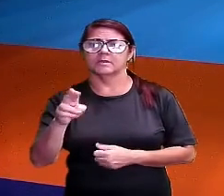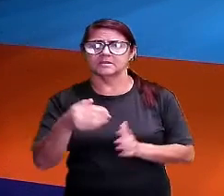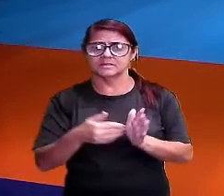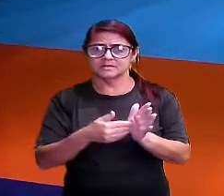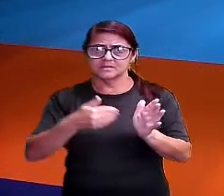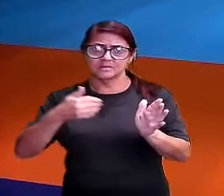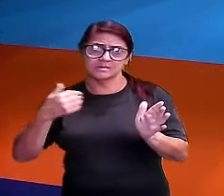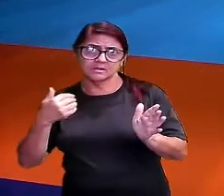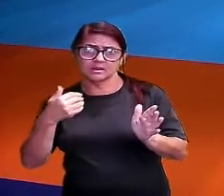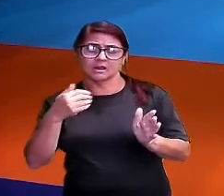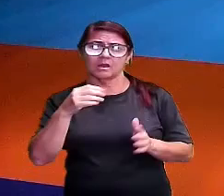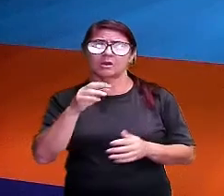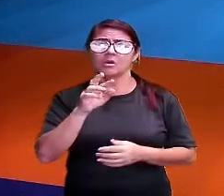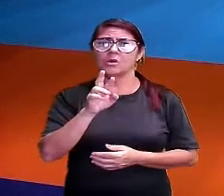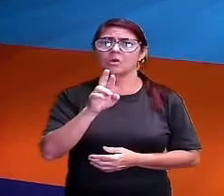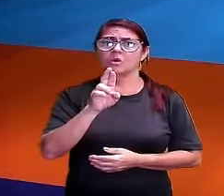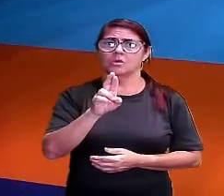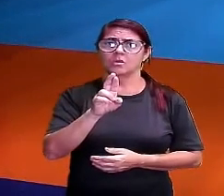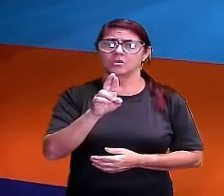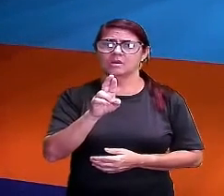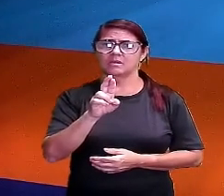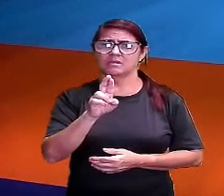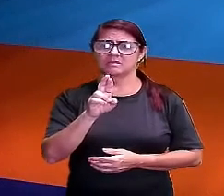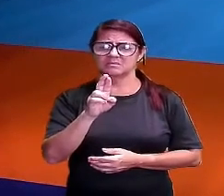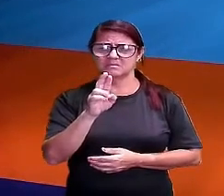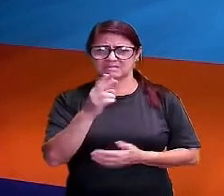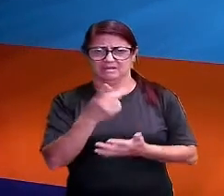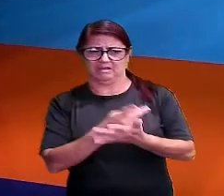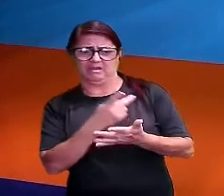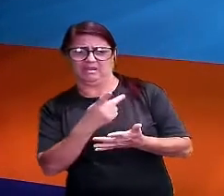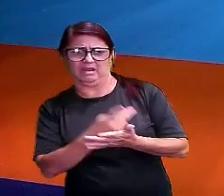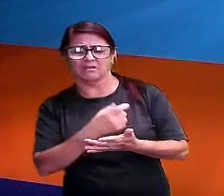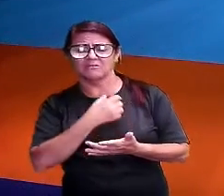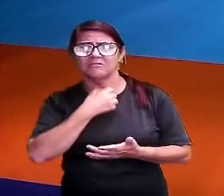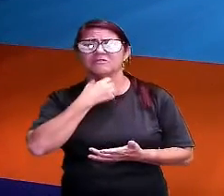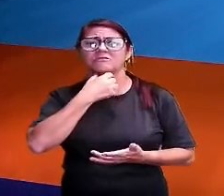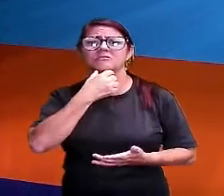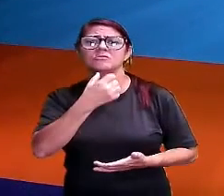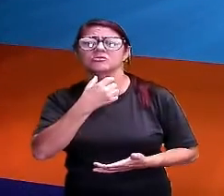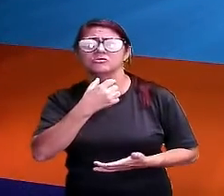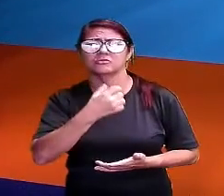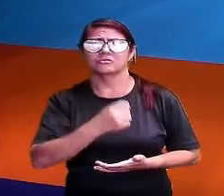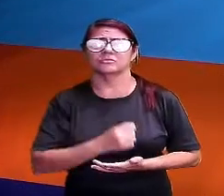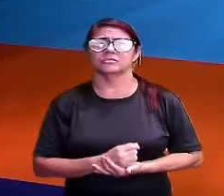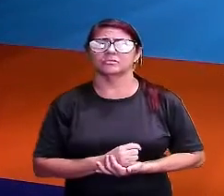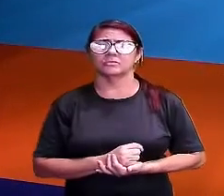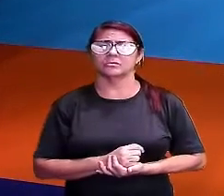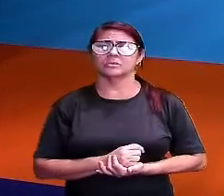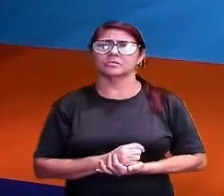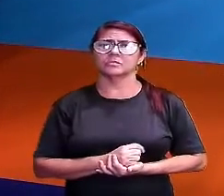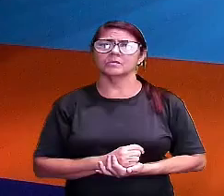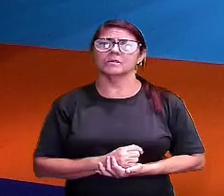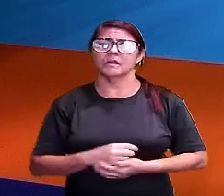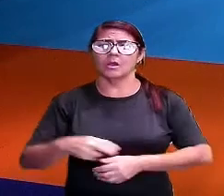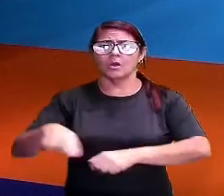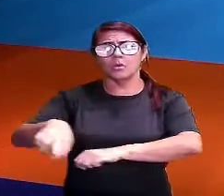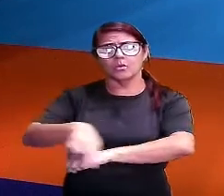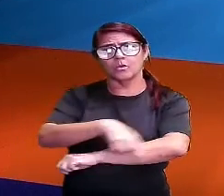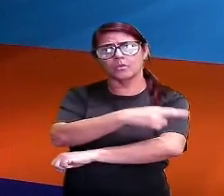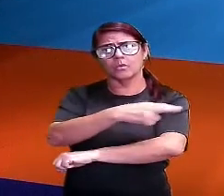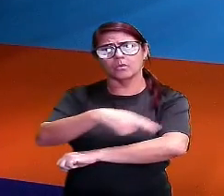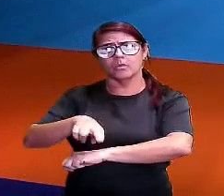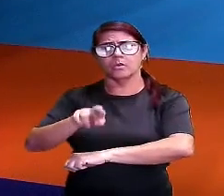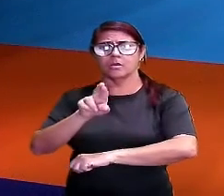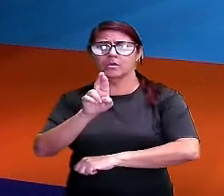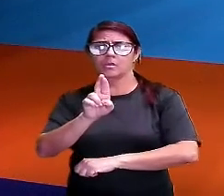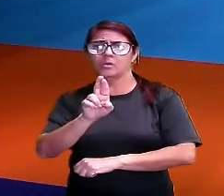um R, vai ficar cachorro. Então, é uma forma errada de falar. E temos aqui rua, com um